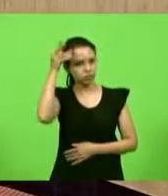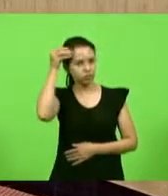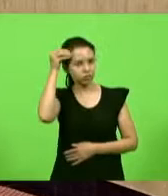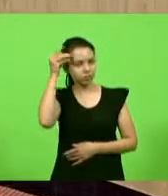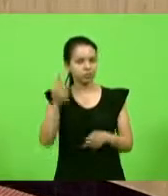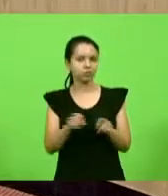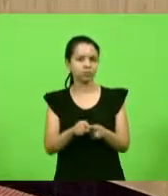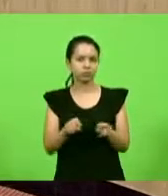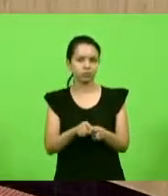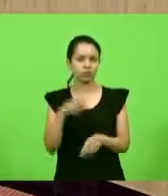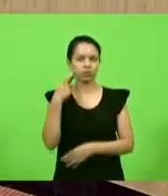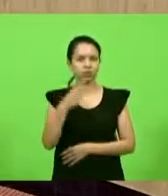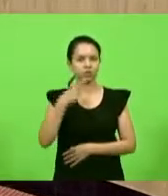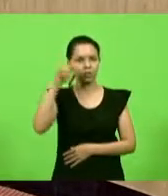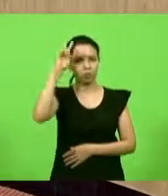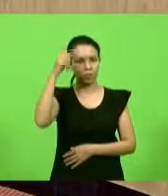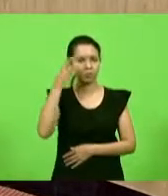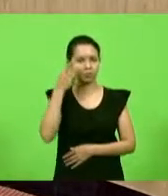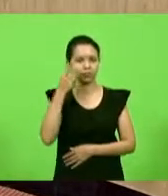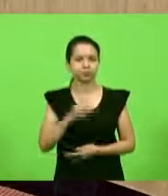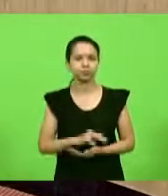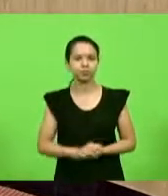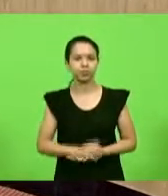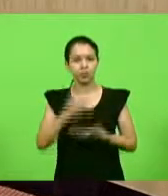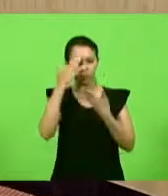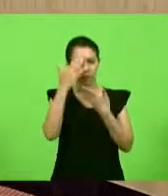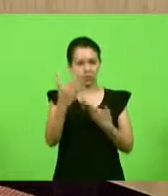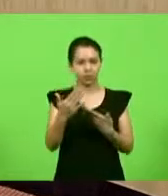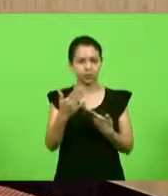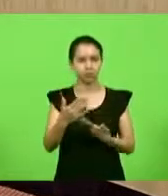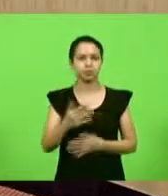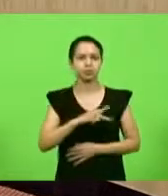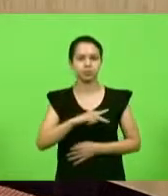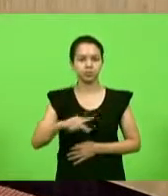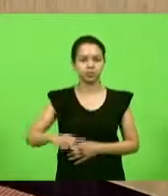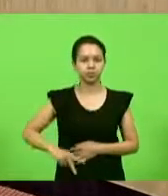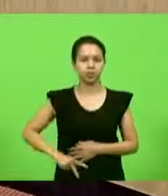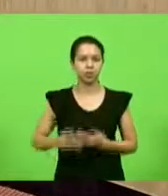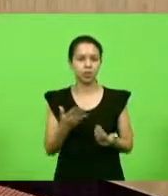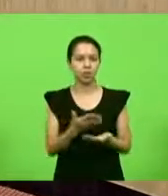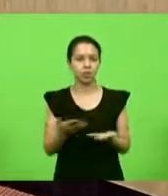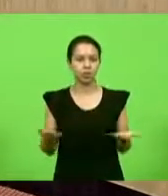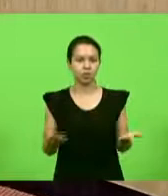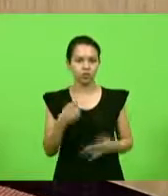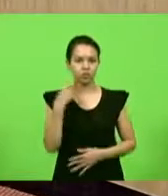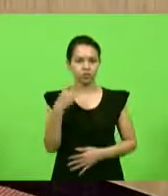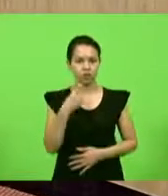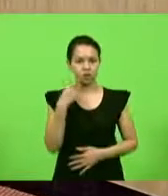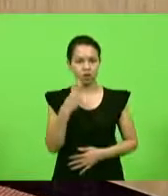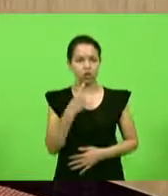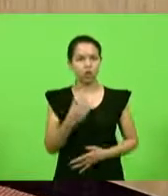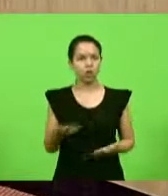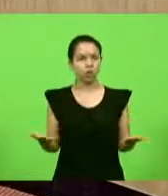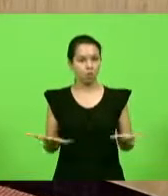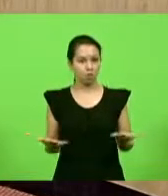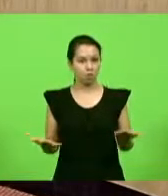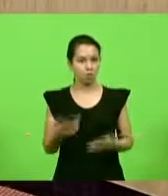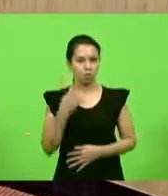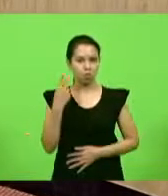e deputado Milton Alves. Obrigado, senhor presidente, colegas deputados. Hoje, esse